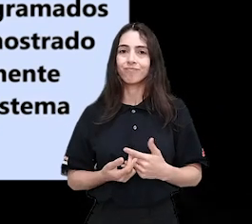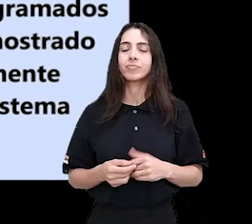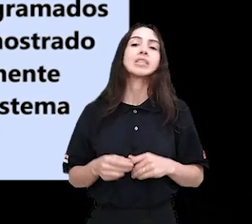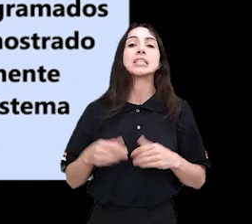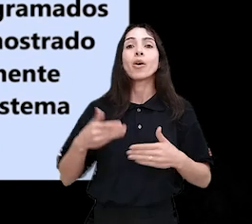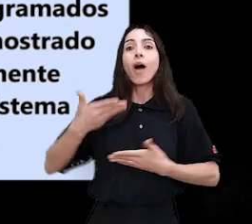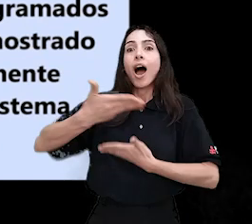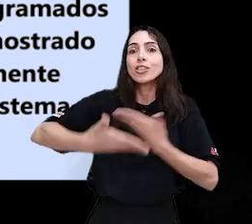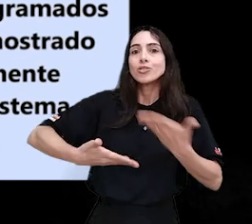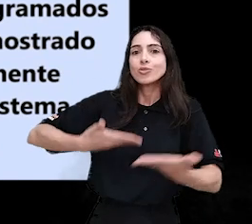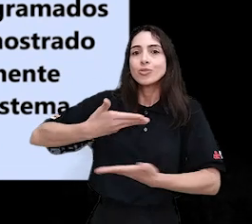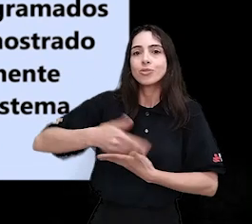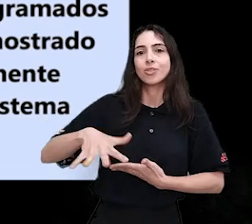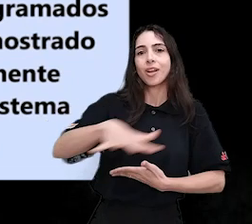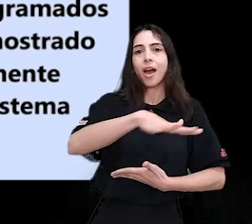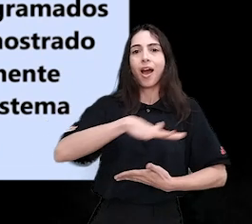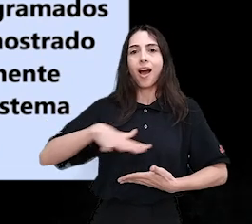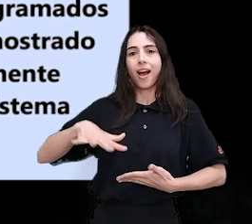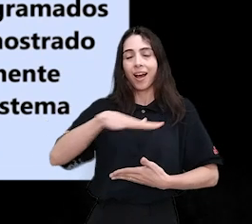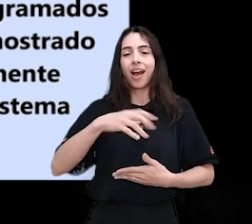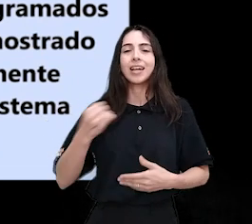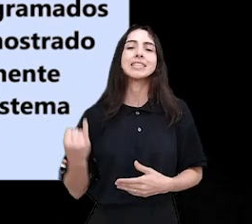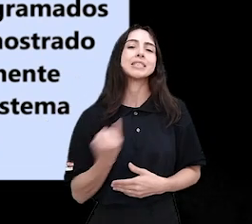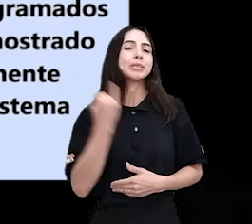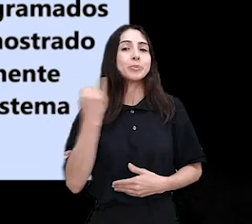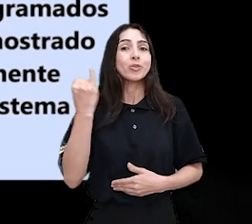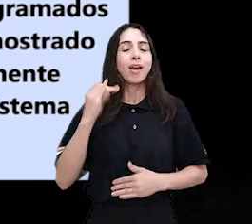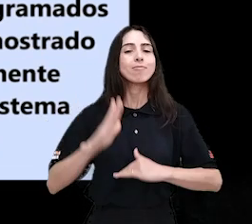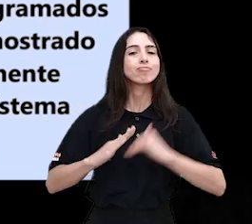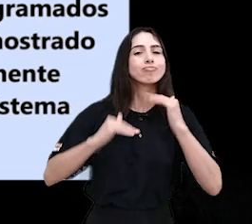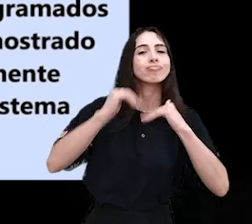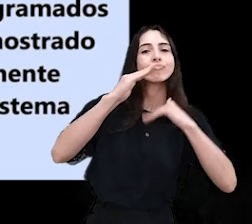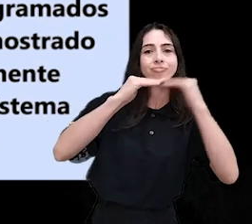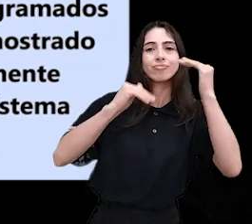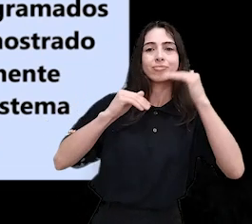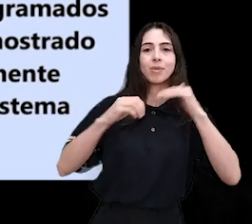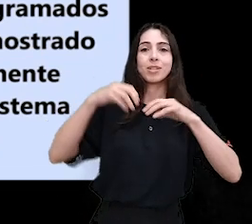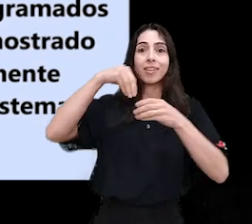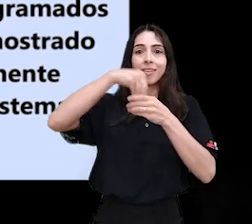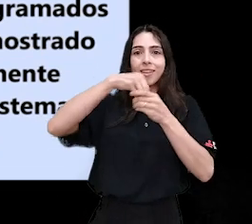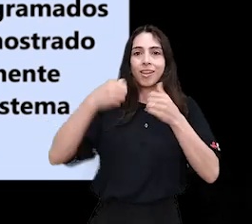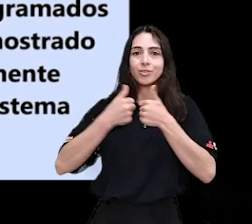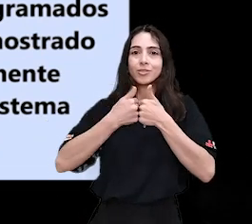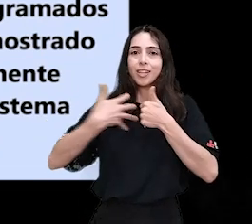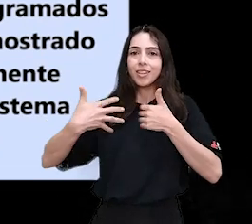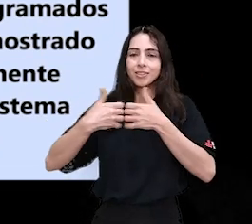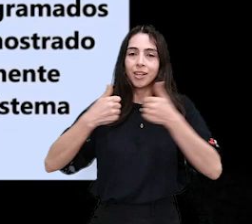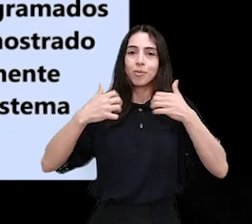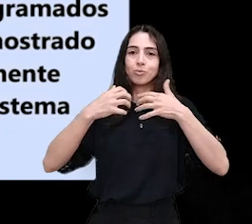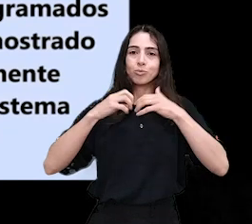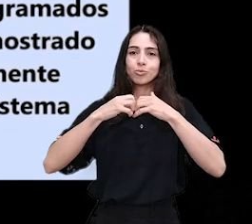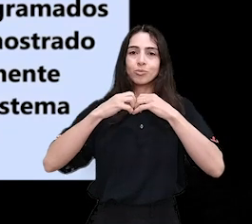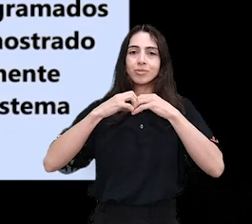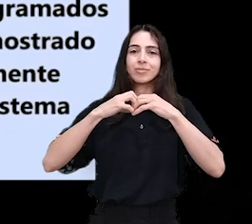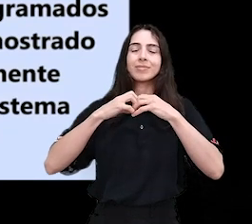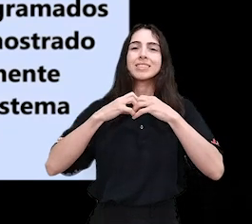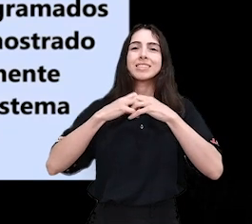e não programados pela natureza. Muitas pesquisas têm mostrado que a estimulação ambiental